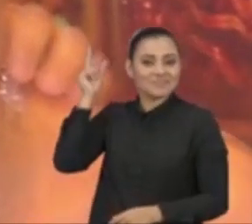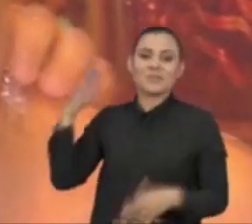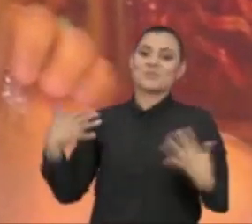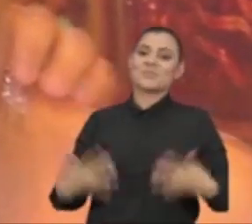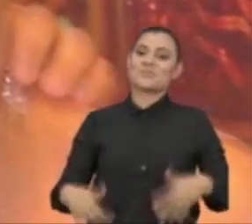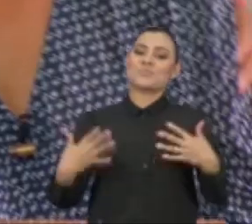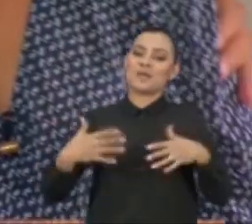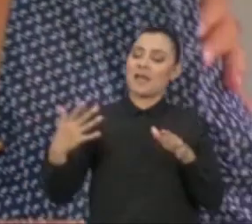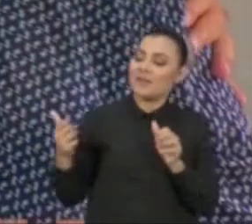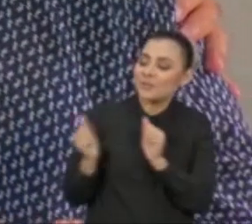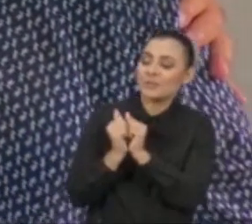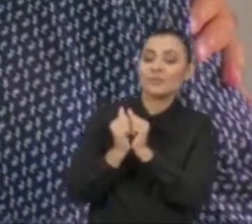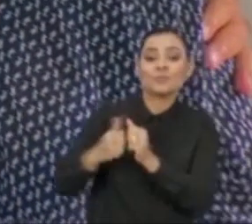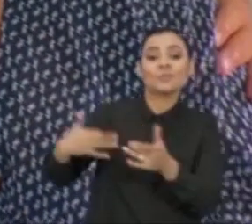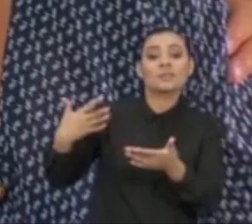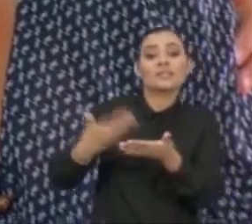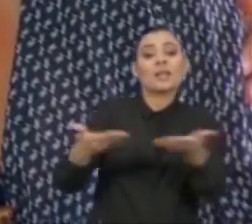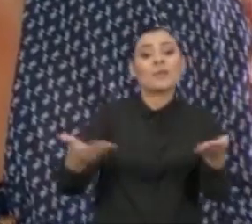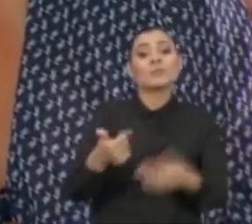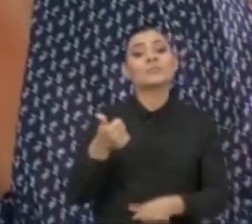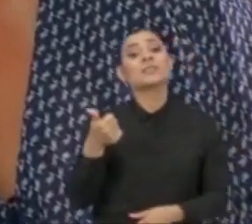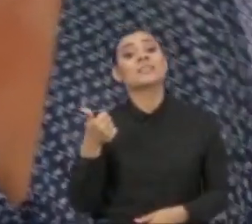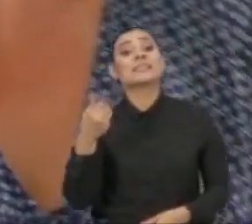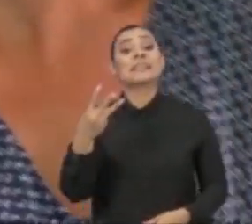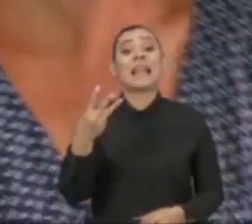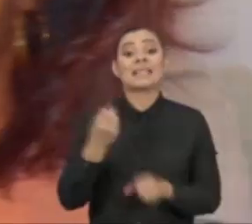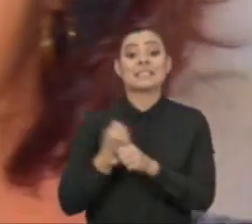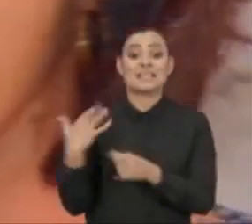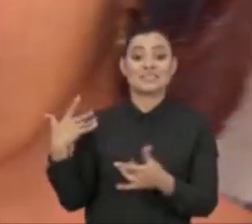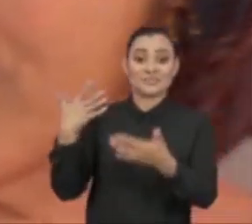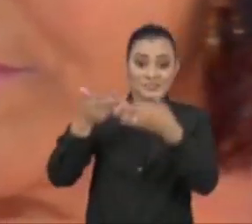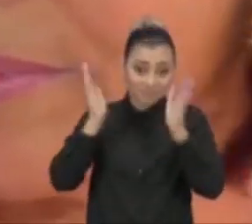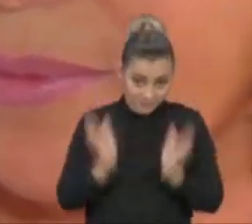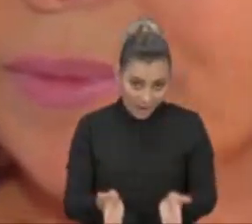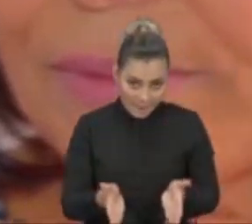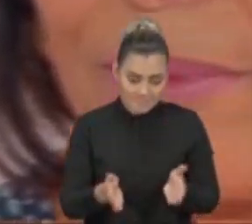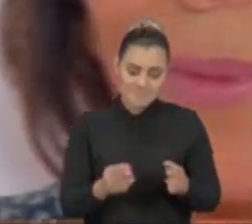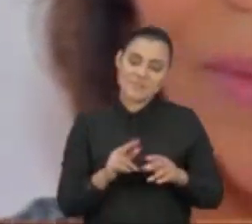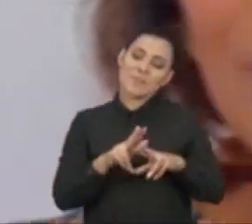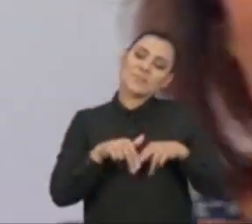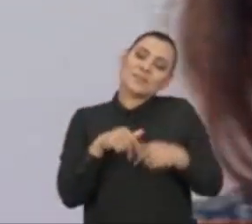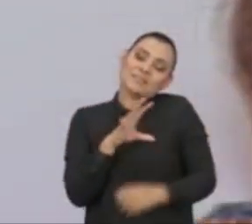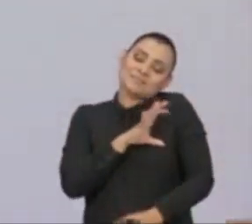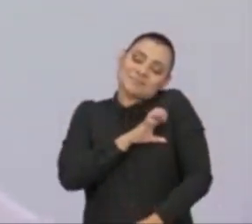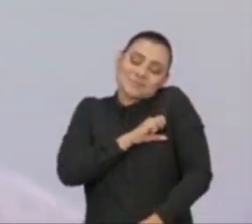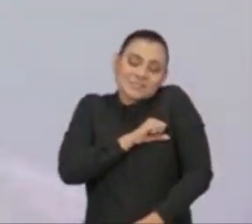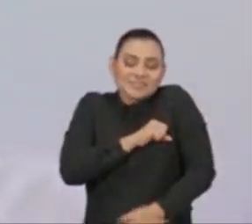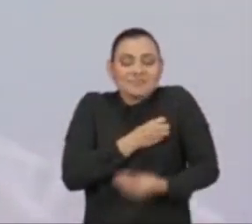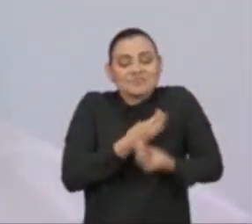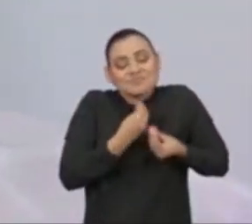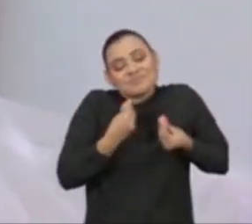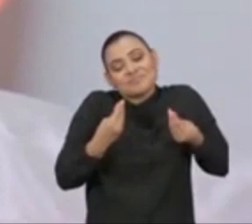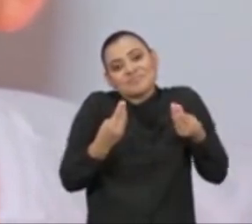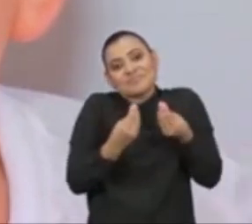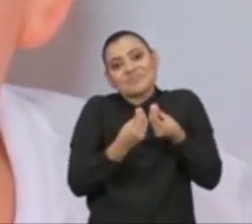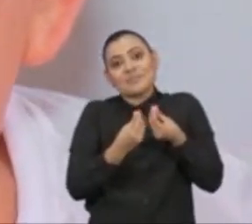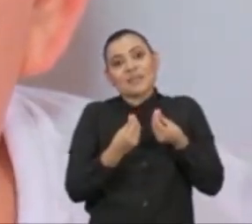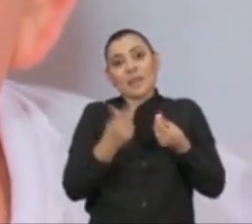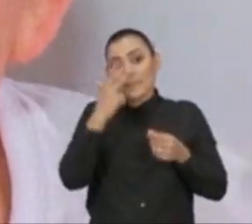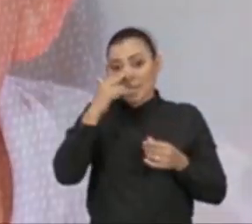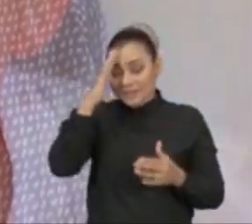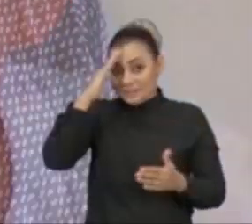um companheirismo que já dura 13 carnavais. Além de ter amolecido o coração até de quem já havia perdido